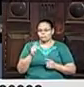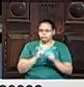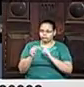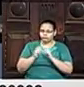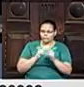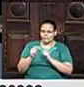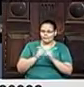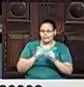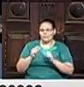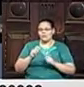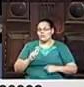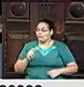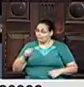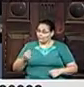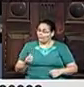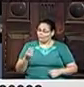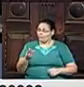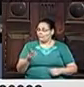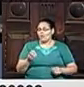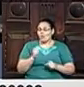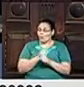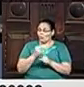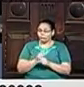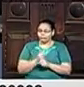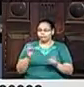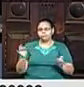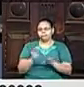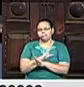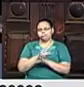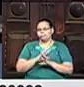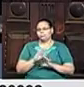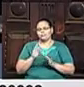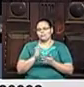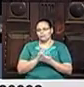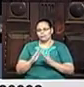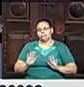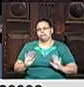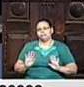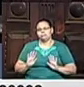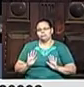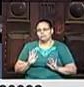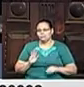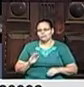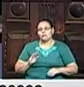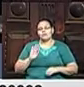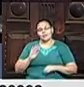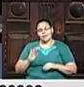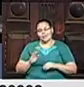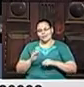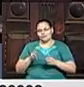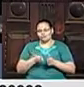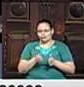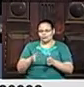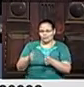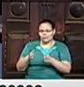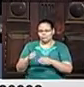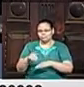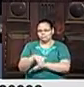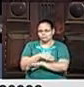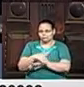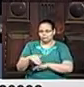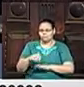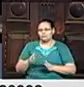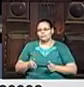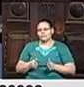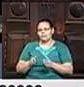a conclusão imediata das obras que faltam, salvo o viaduto. e a estrada, que causa risco,